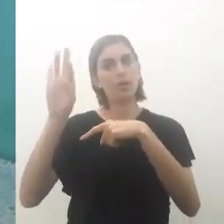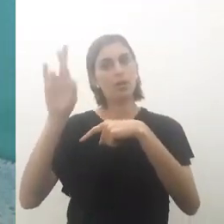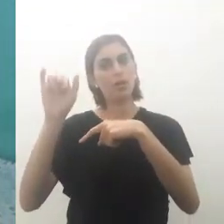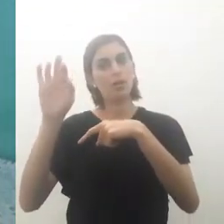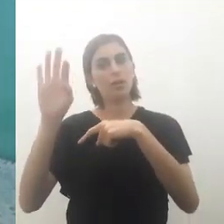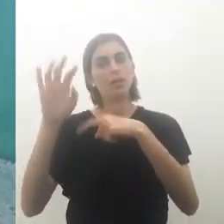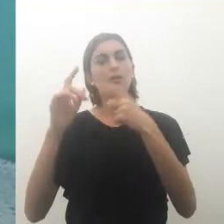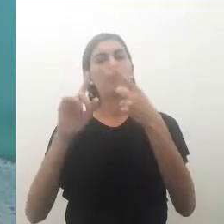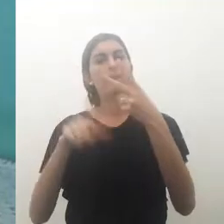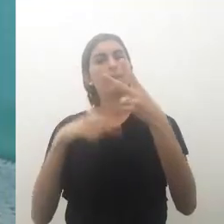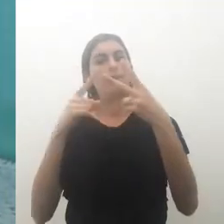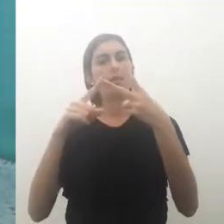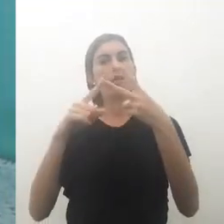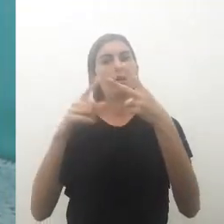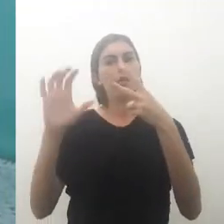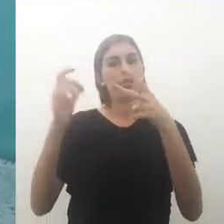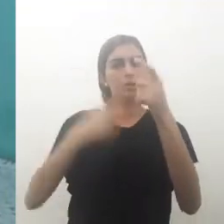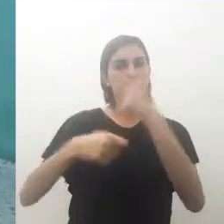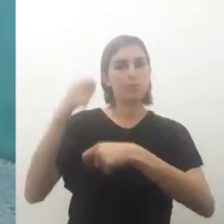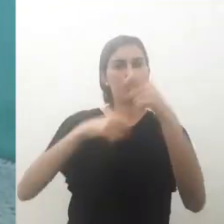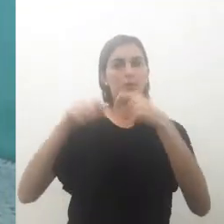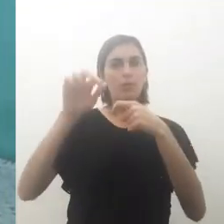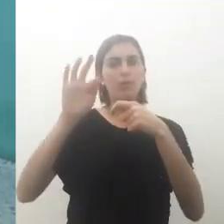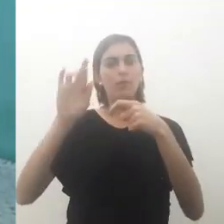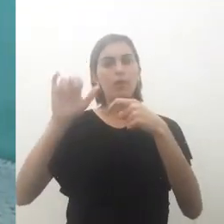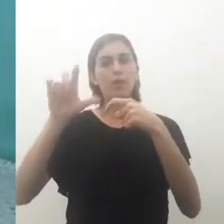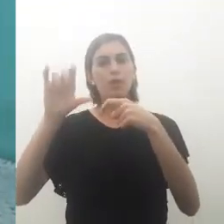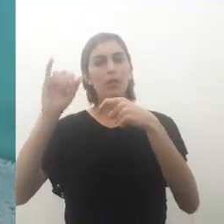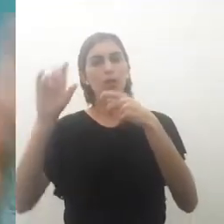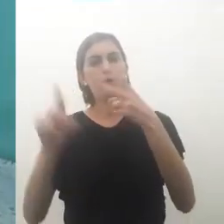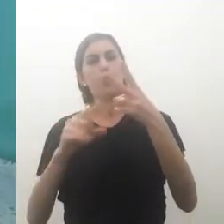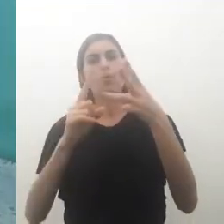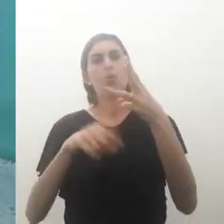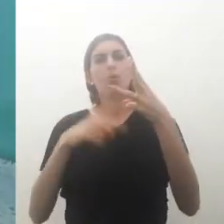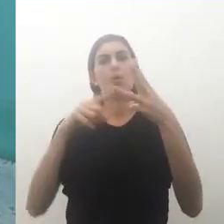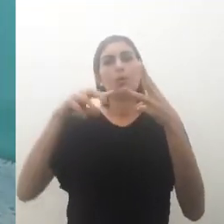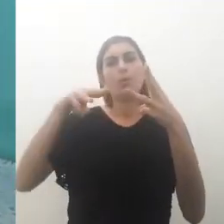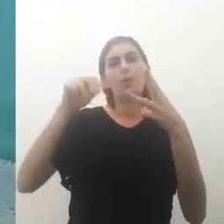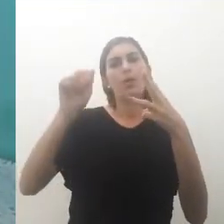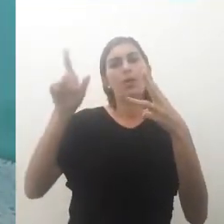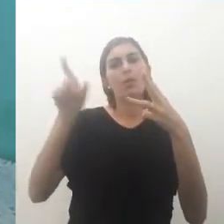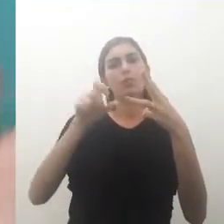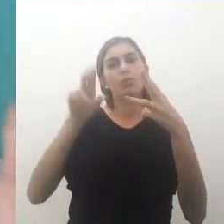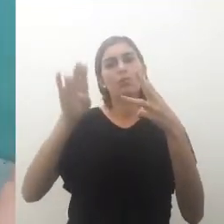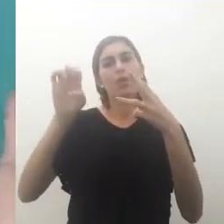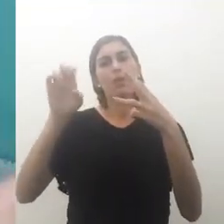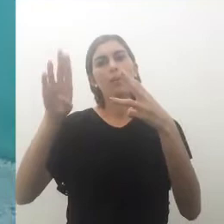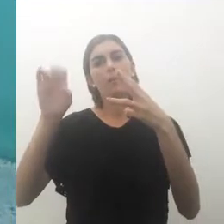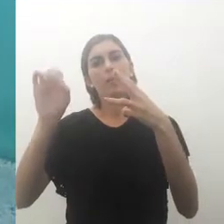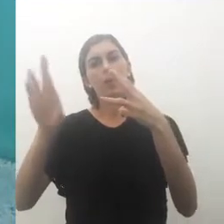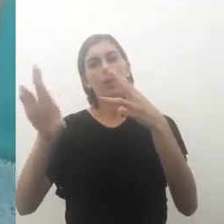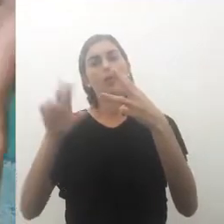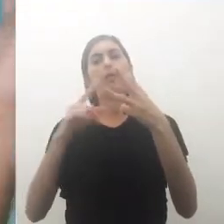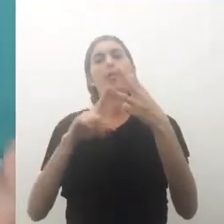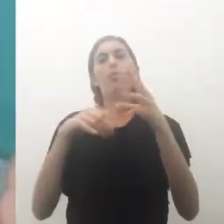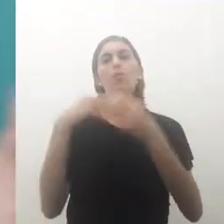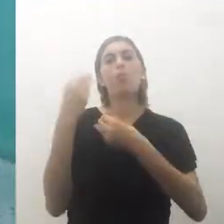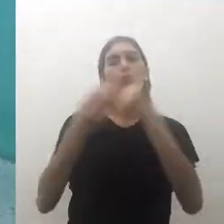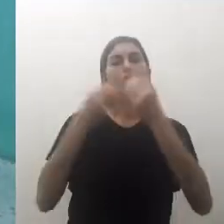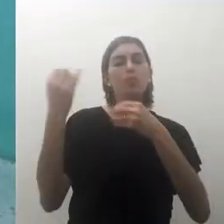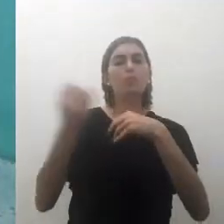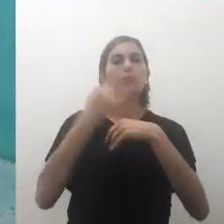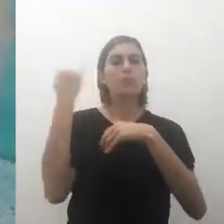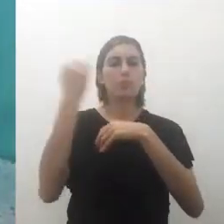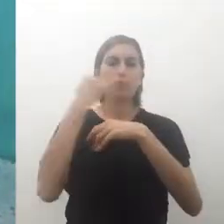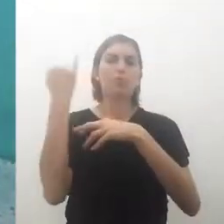Frederick Taylor, a teoria administrativa de Henri Fayol e a teoria da burocracia de Max Weber. Aí você pergunta, professor, qual